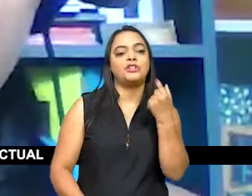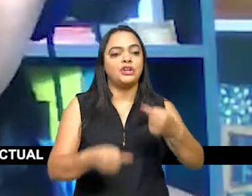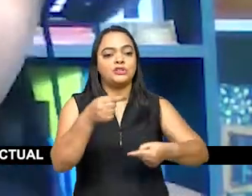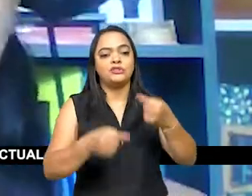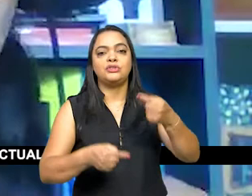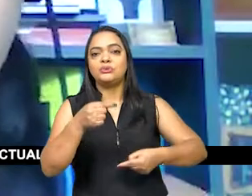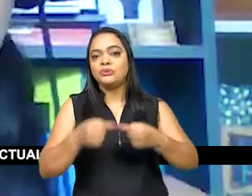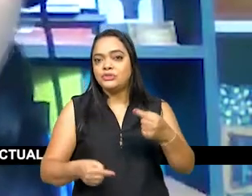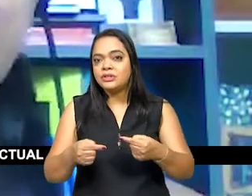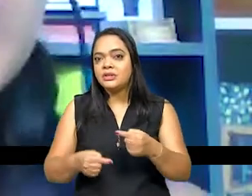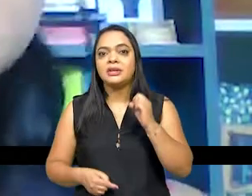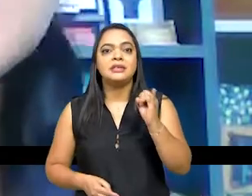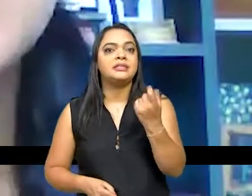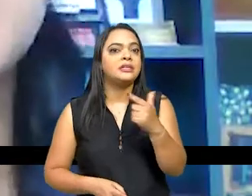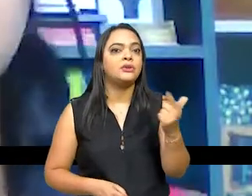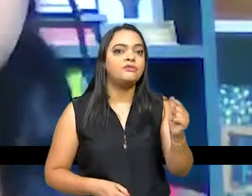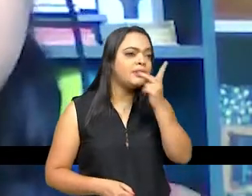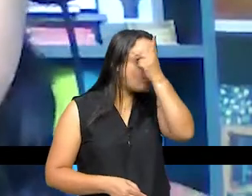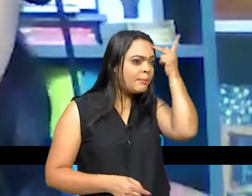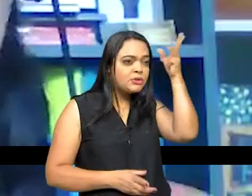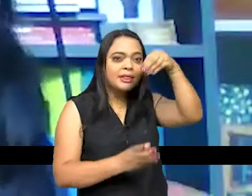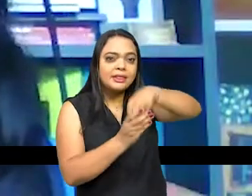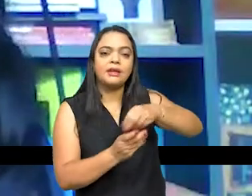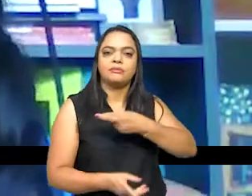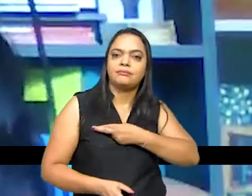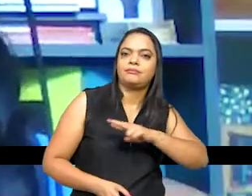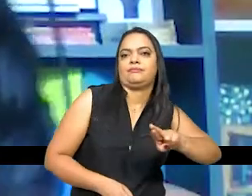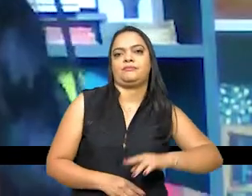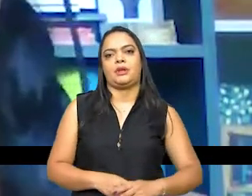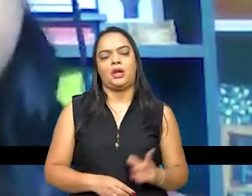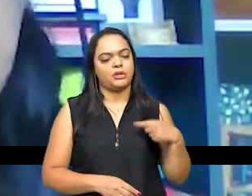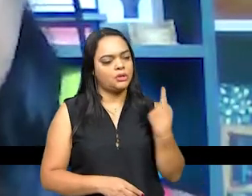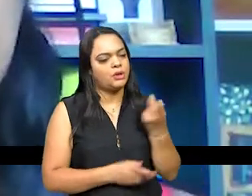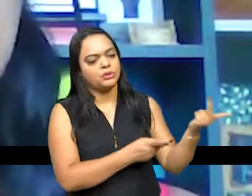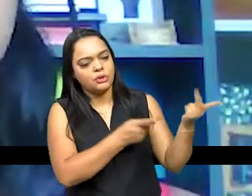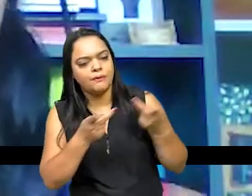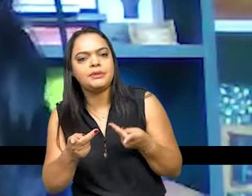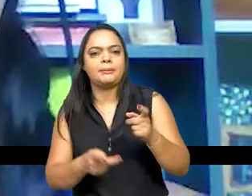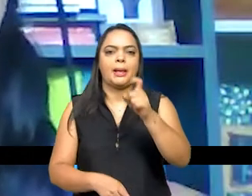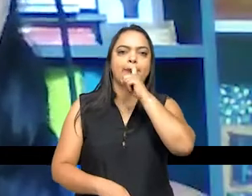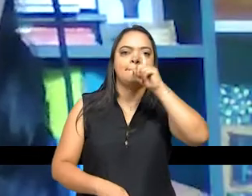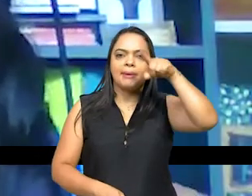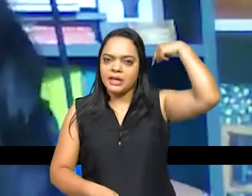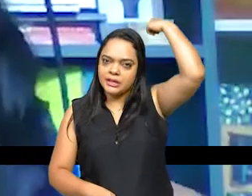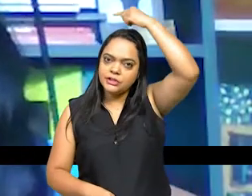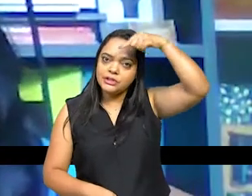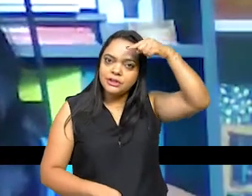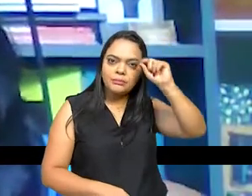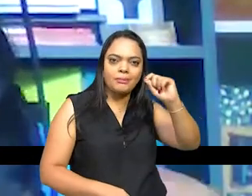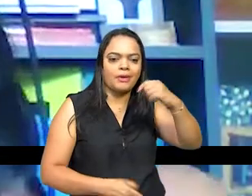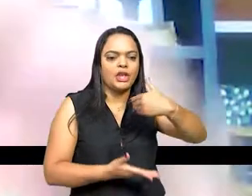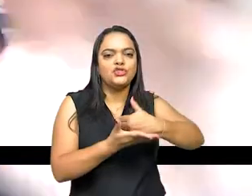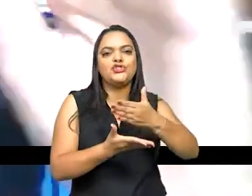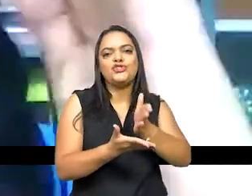se nós não trouxéssemos um intelectual orgânico. Então, nós convidamos um pai de santo, né? Para dividir a disciplina.